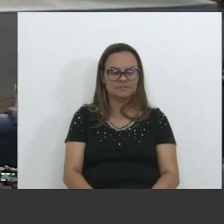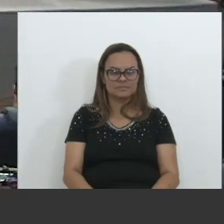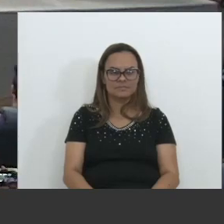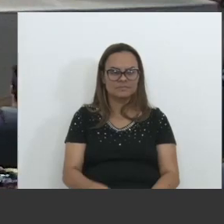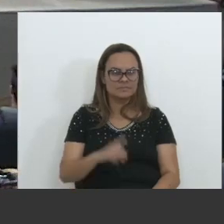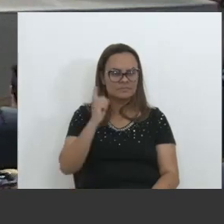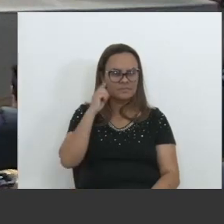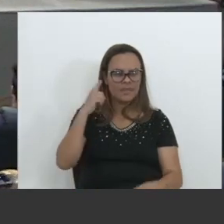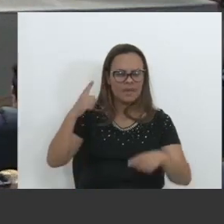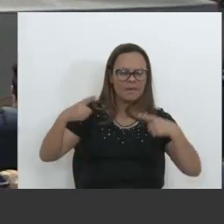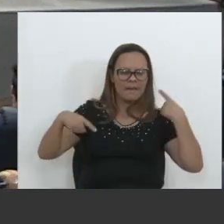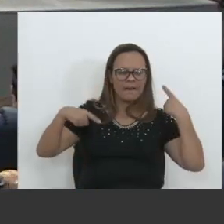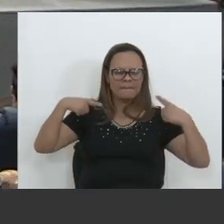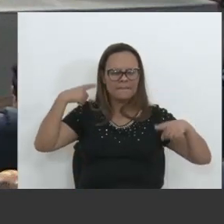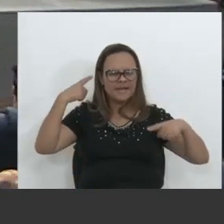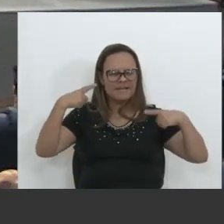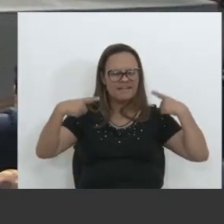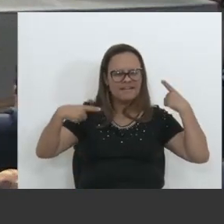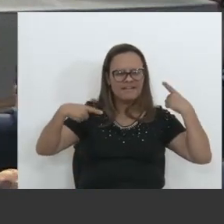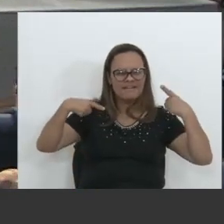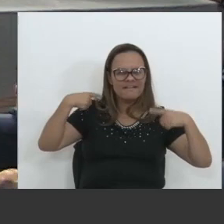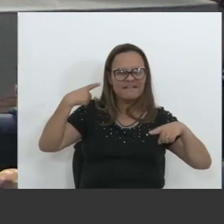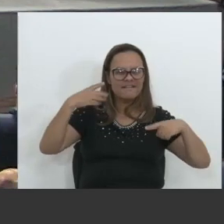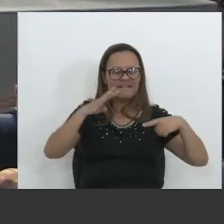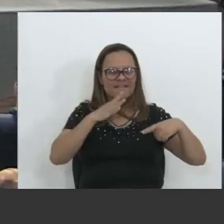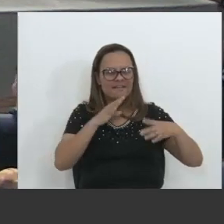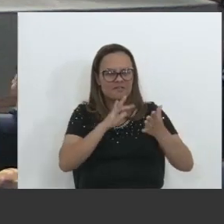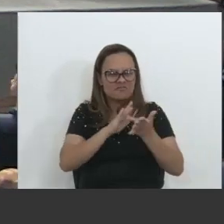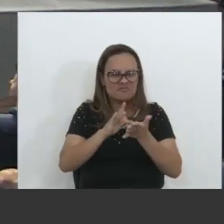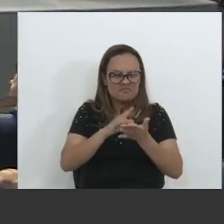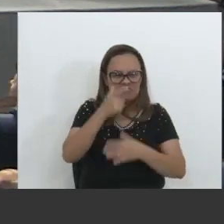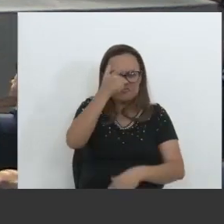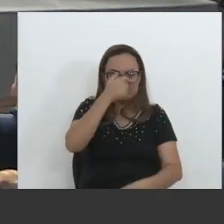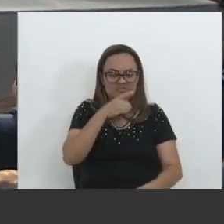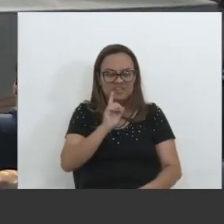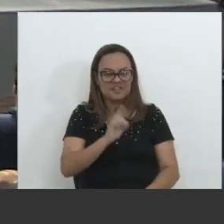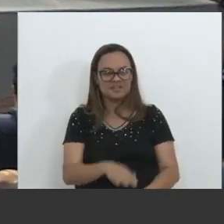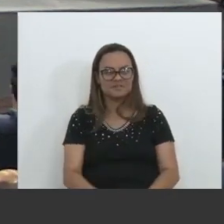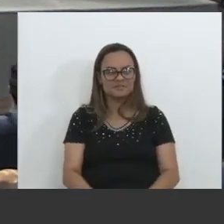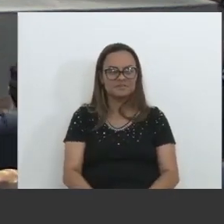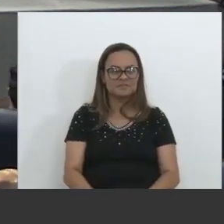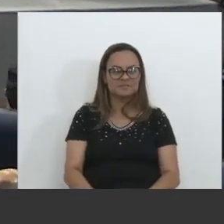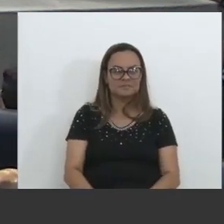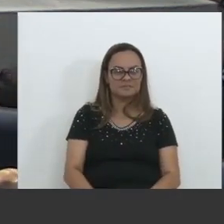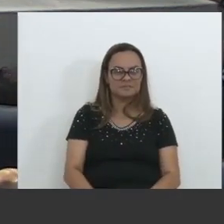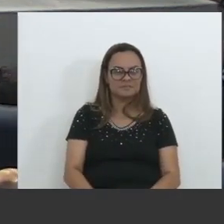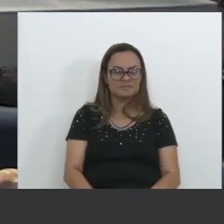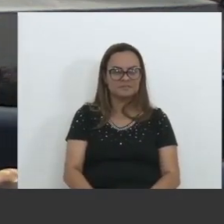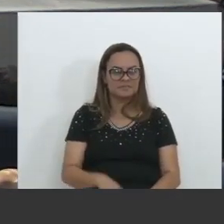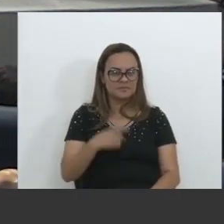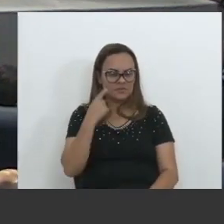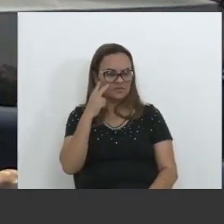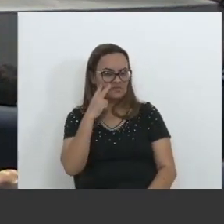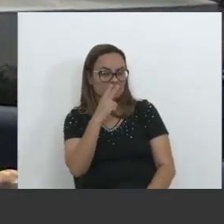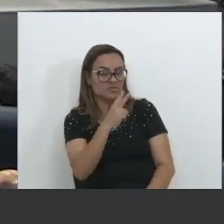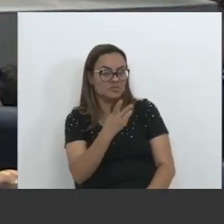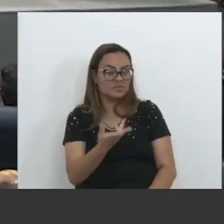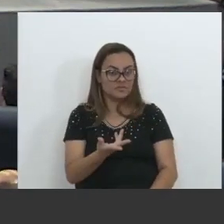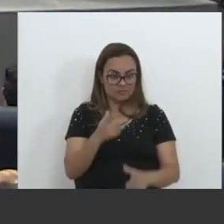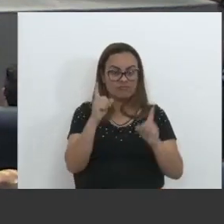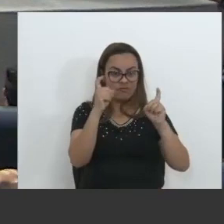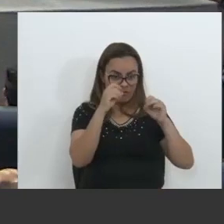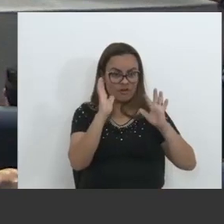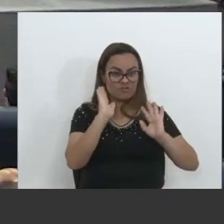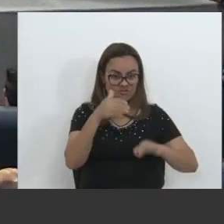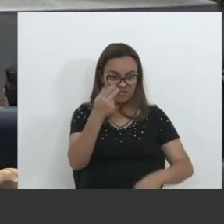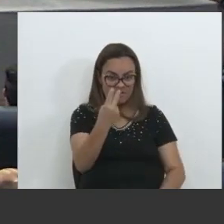a te conheço precisa fingir que não sabe quem eu sou não não desculpa nunca te vi pelo menos em foto você já me viu